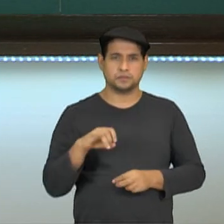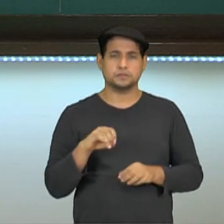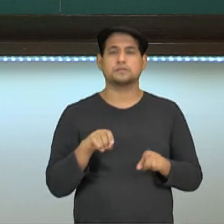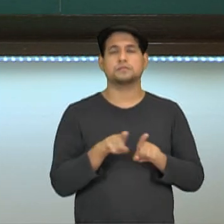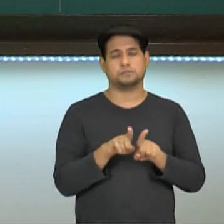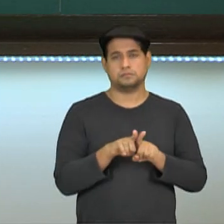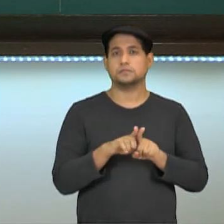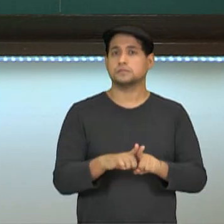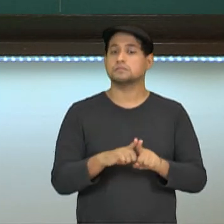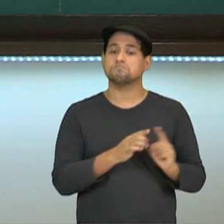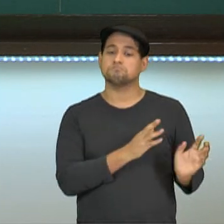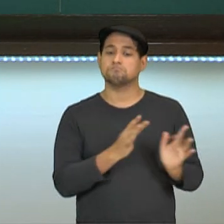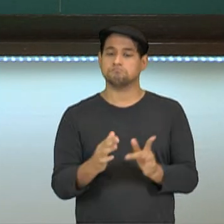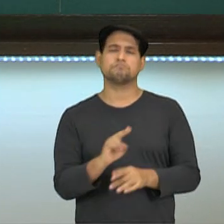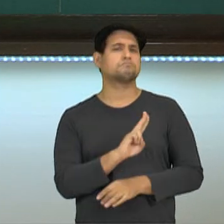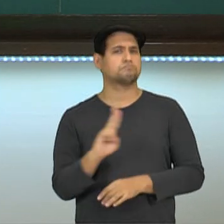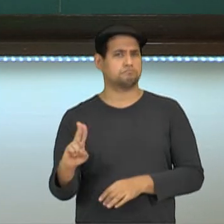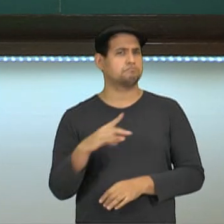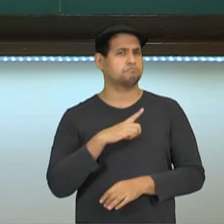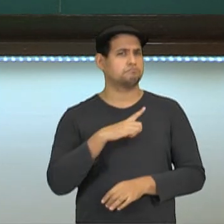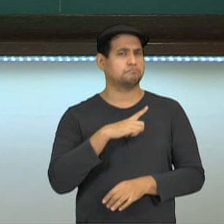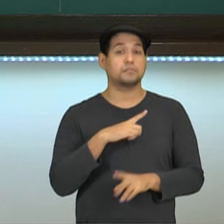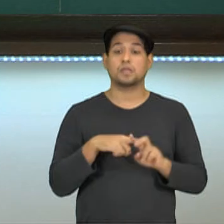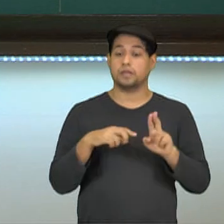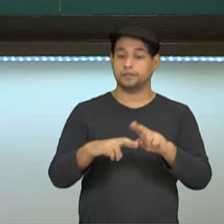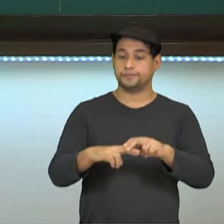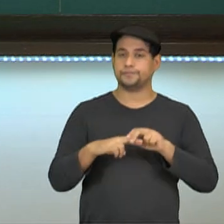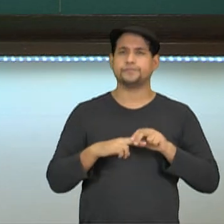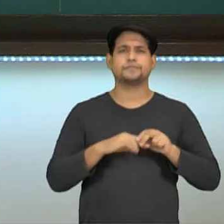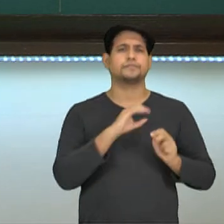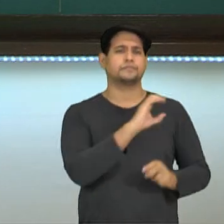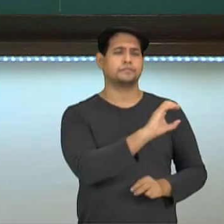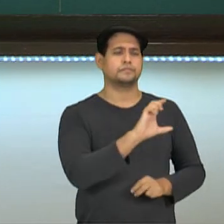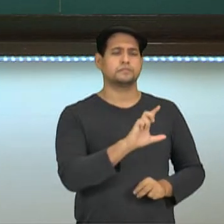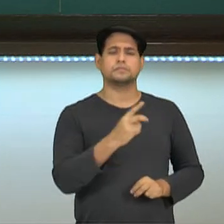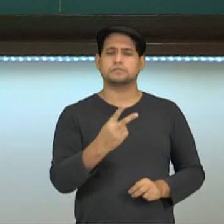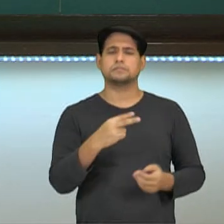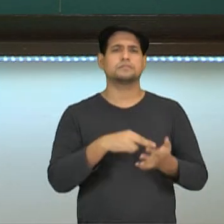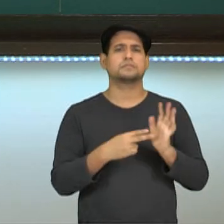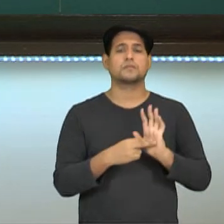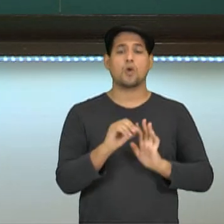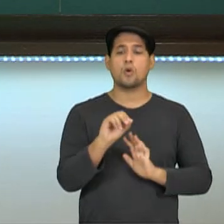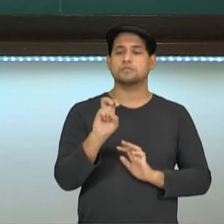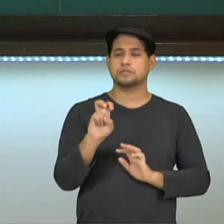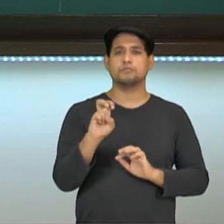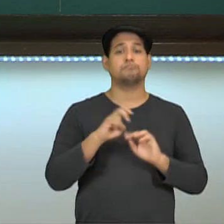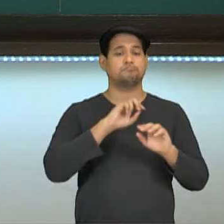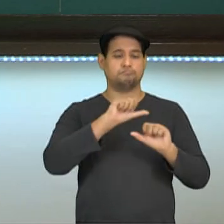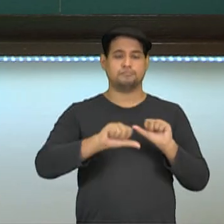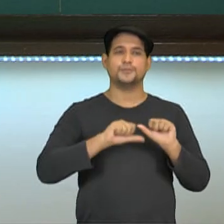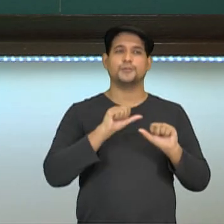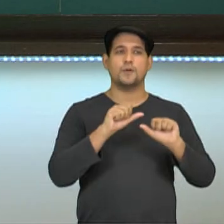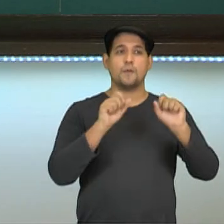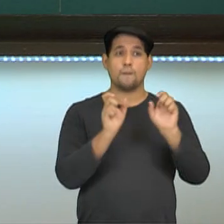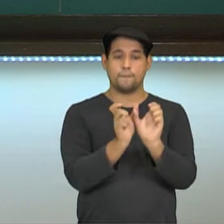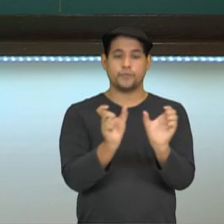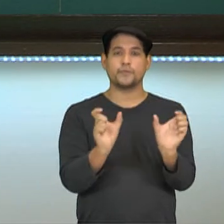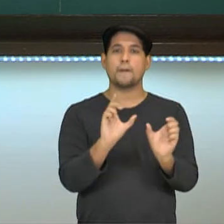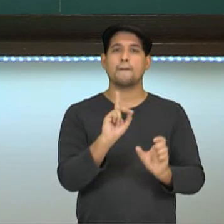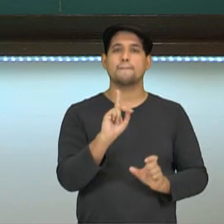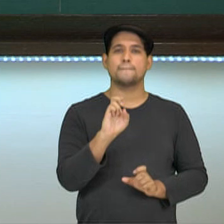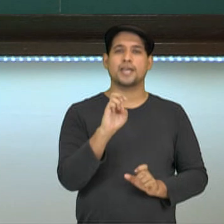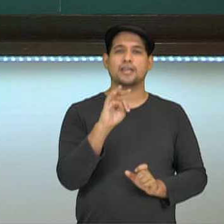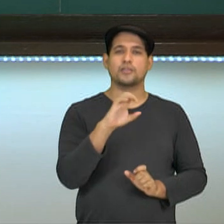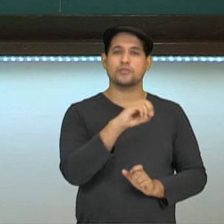elemento também, seguido do nome dele. Então por isso que o Cl2O5 virou esse nome aí,